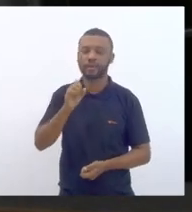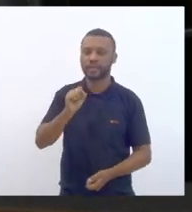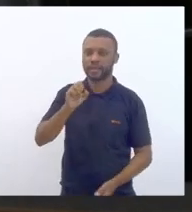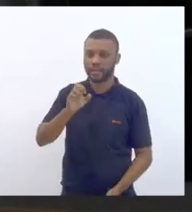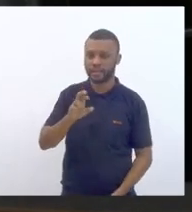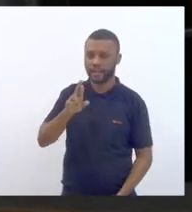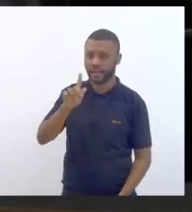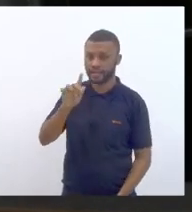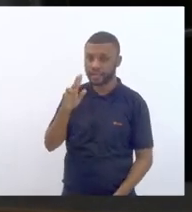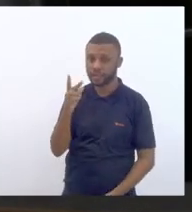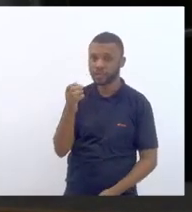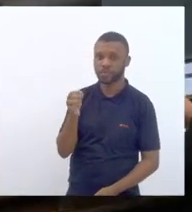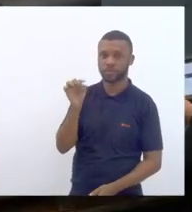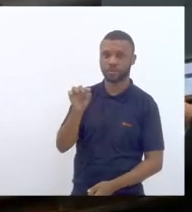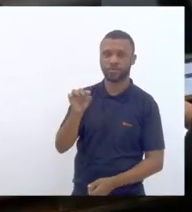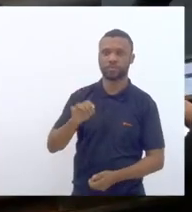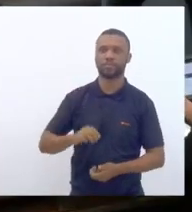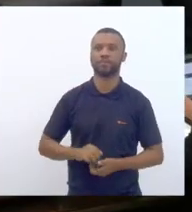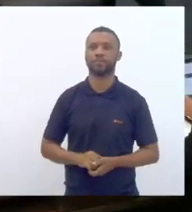Serginho.